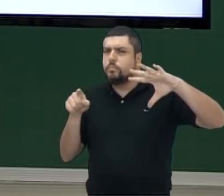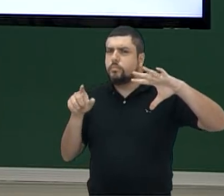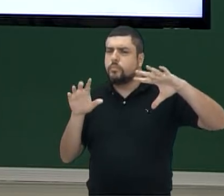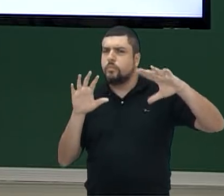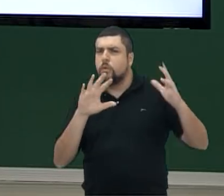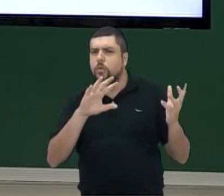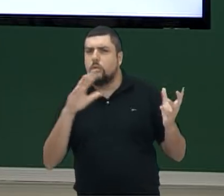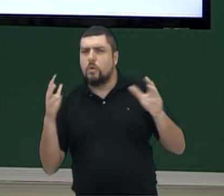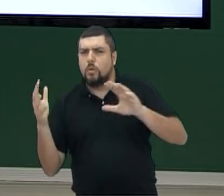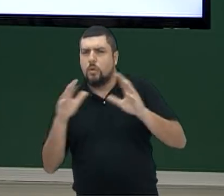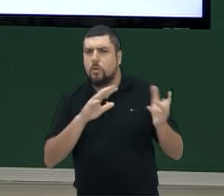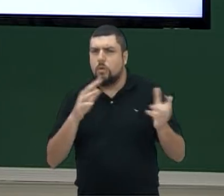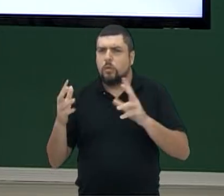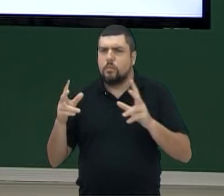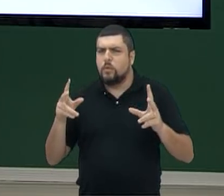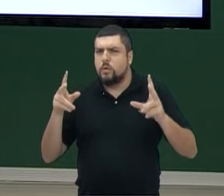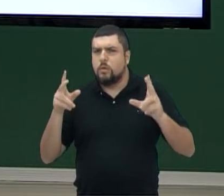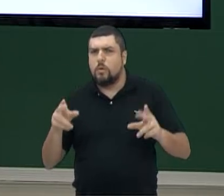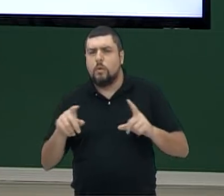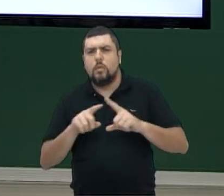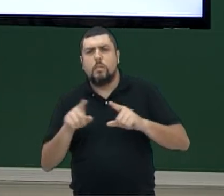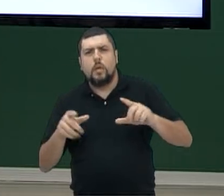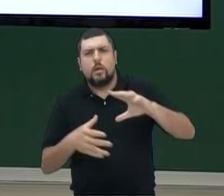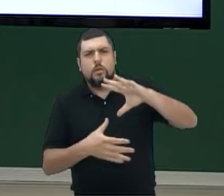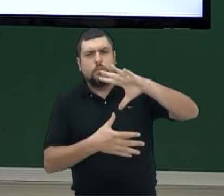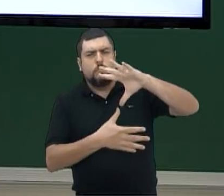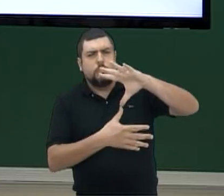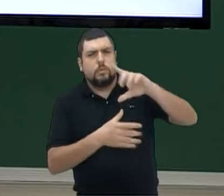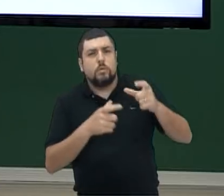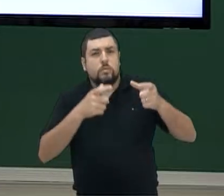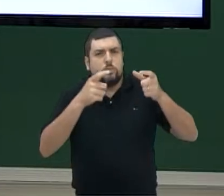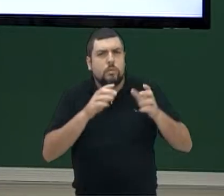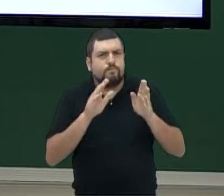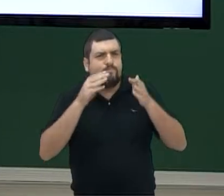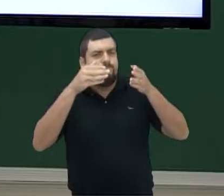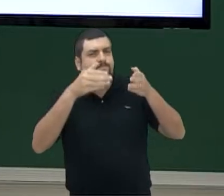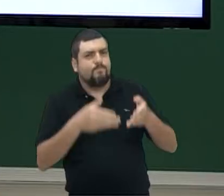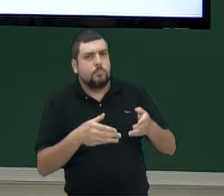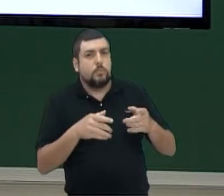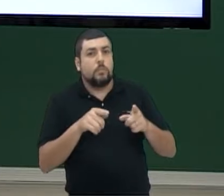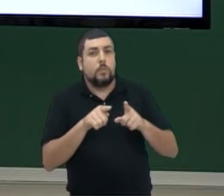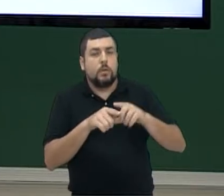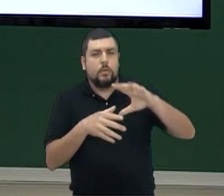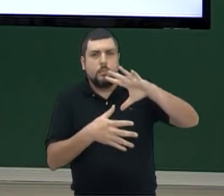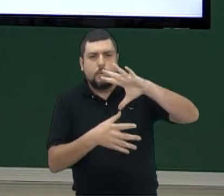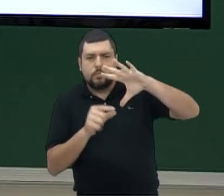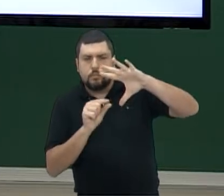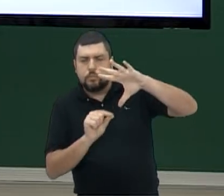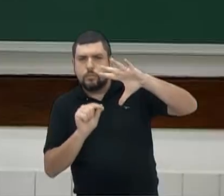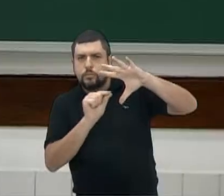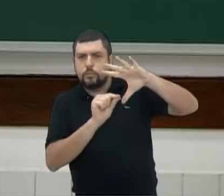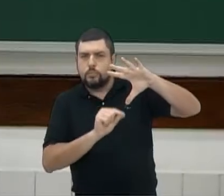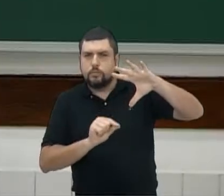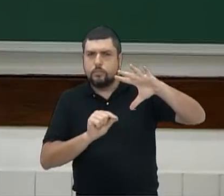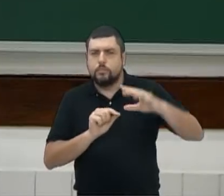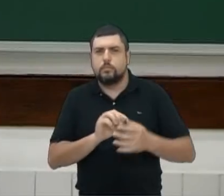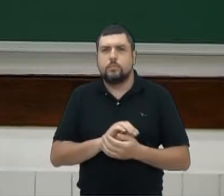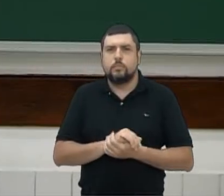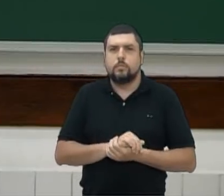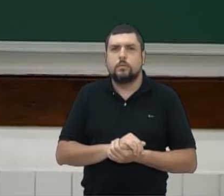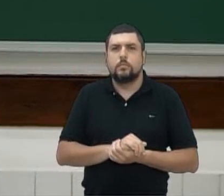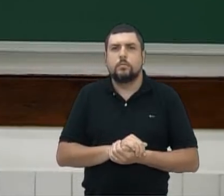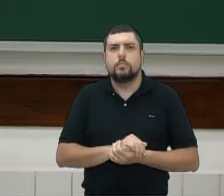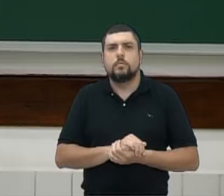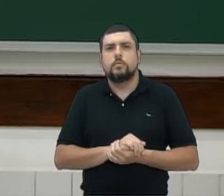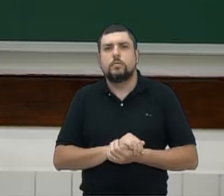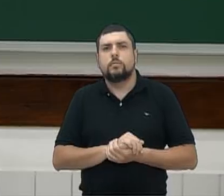climático, mas são localidades muito específicas e muito pontuais. Aqui na tela